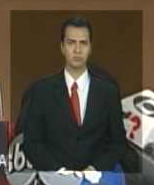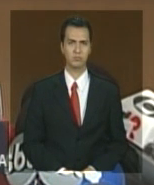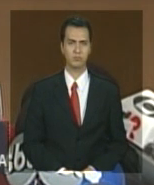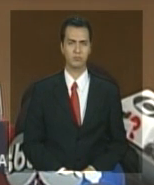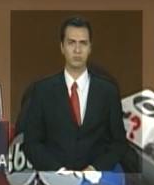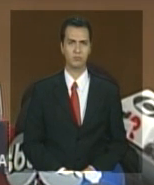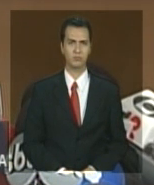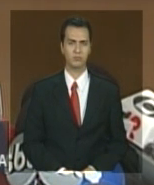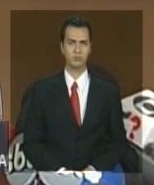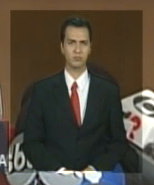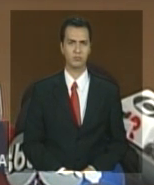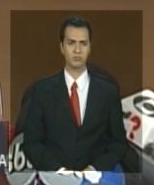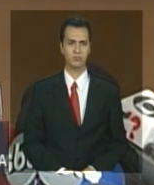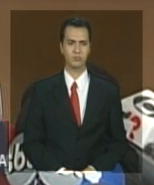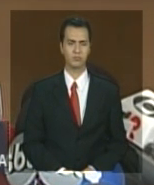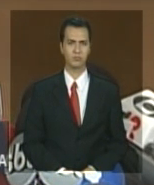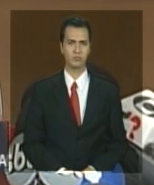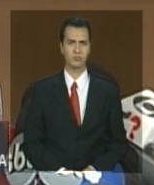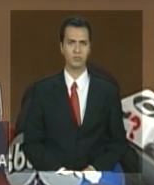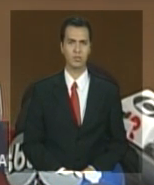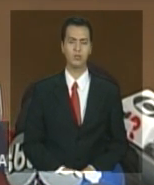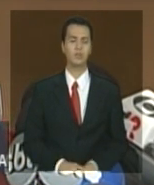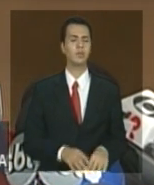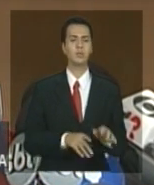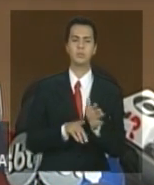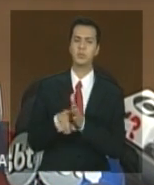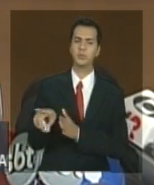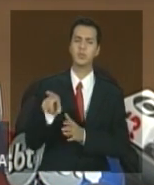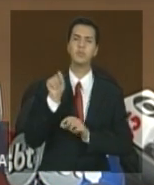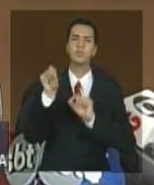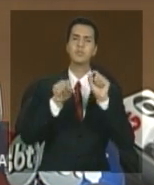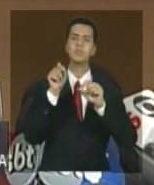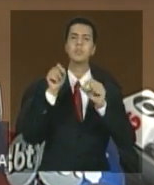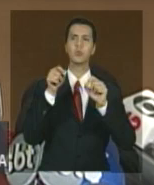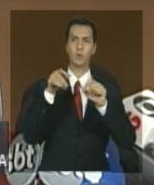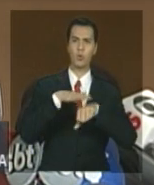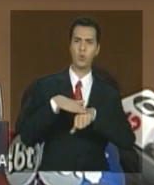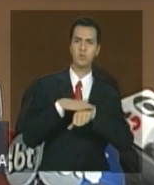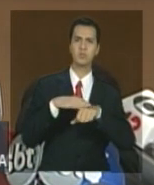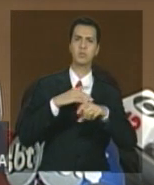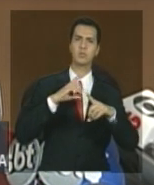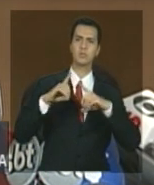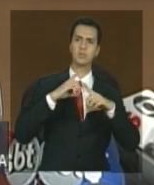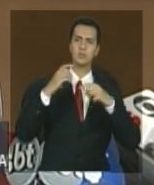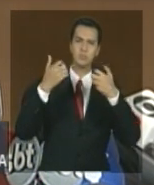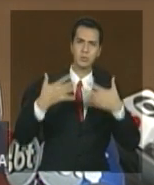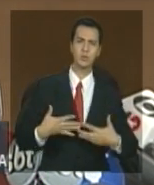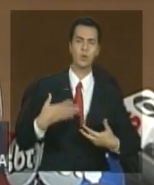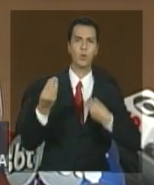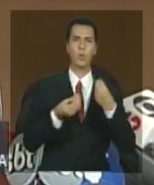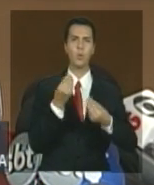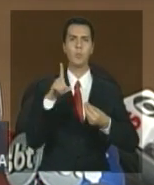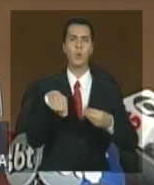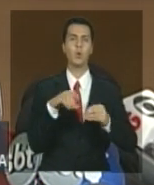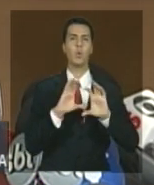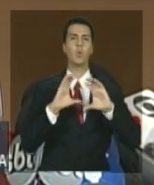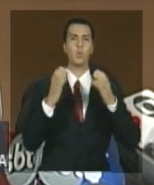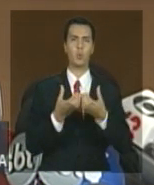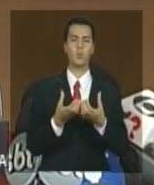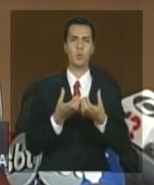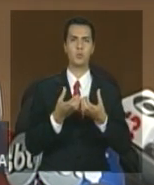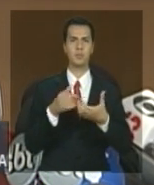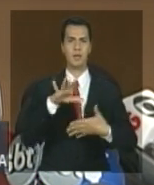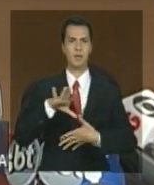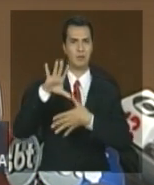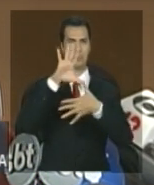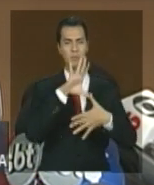Sobre a cúpula das Américas, o que vocês conversaram especificamente? Houve um pedido do Brasil formal para a inclusão de Cuba, se